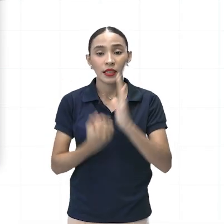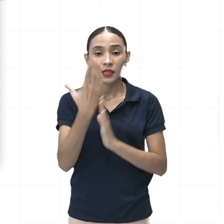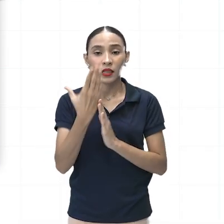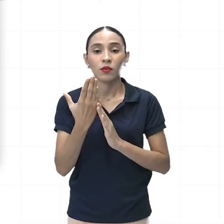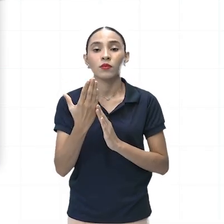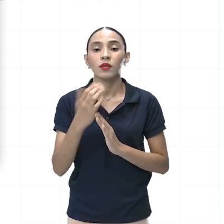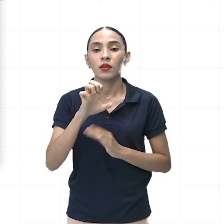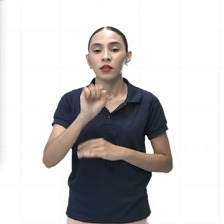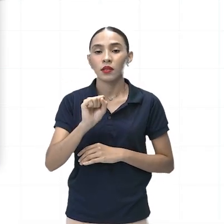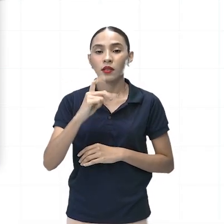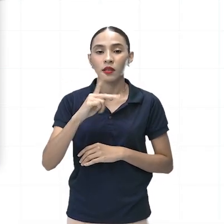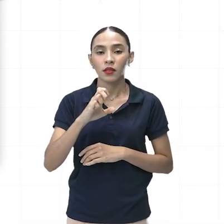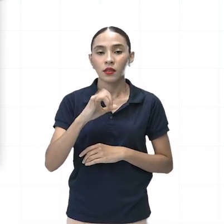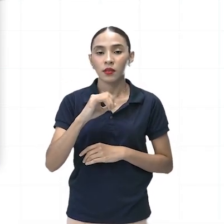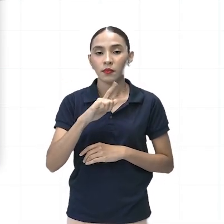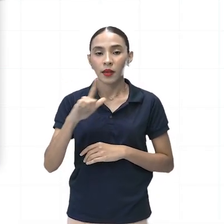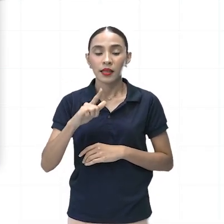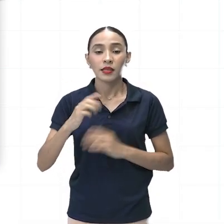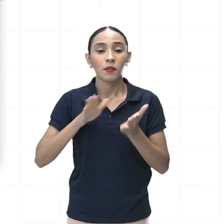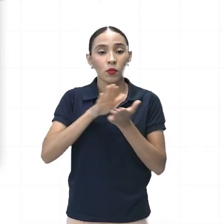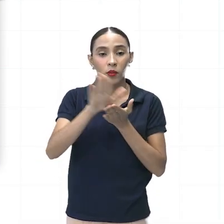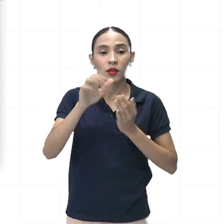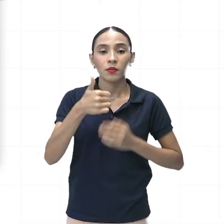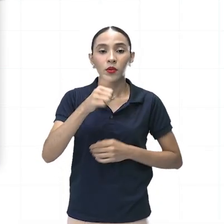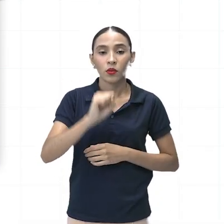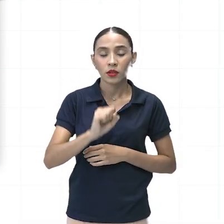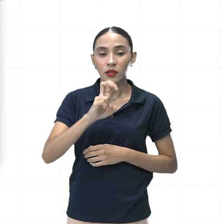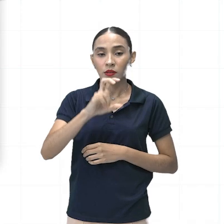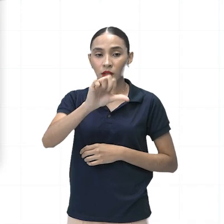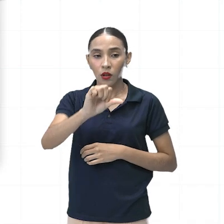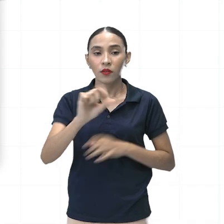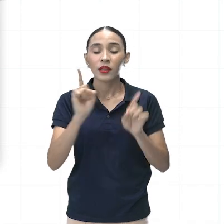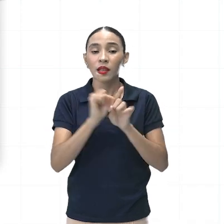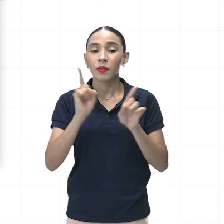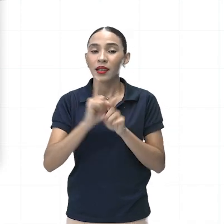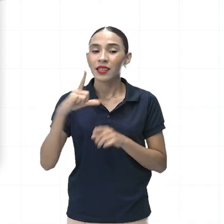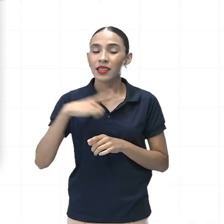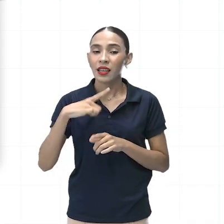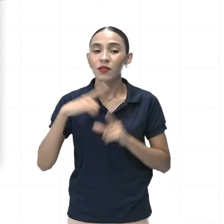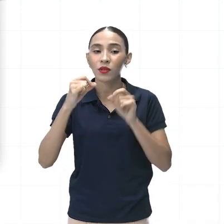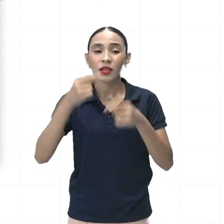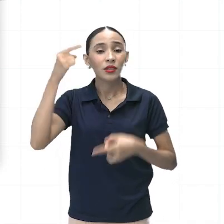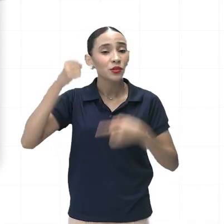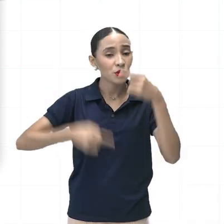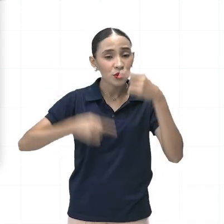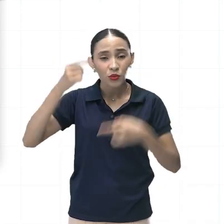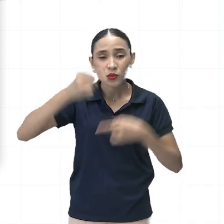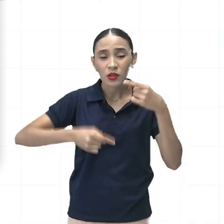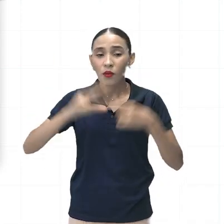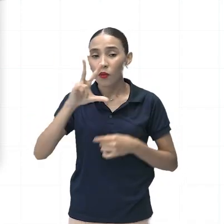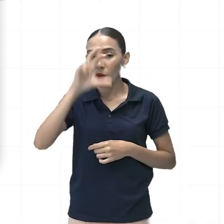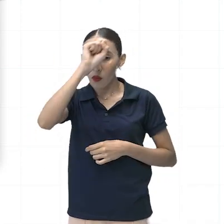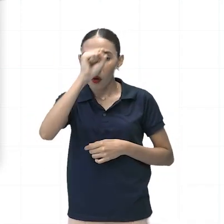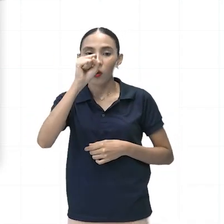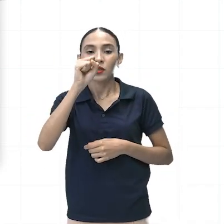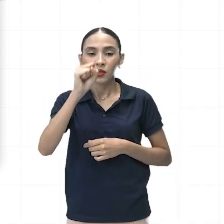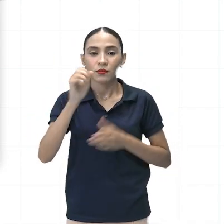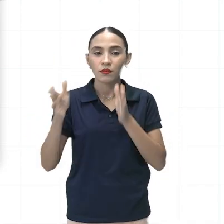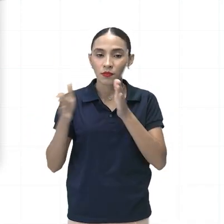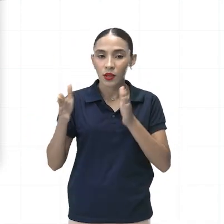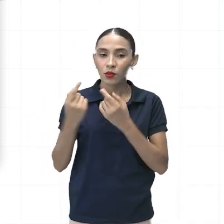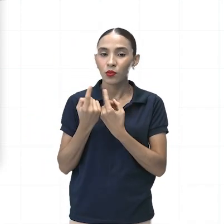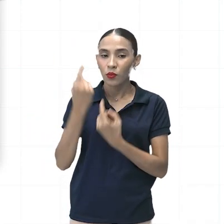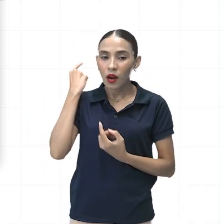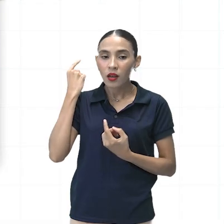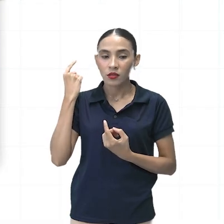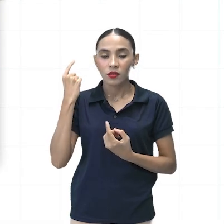Espécies, que foi publicada, como eu disse ainda há pouco, em 1859 e causou um grande rebuliço e controvérsia na época e na